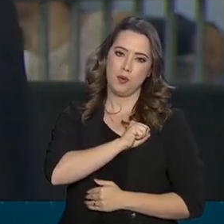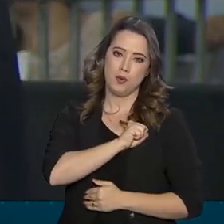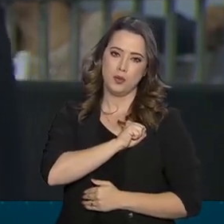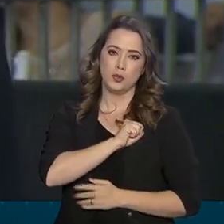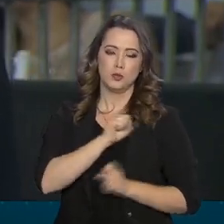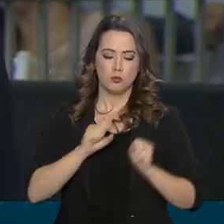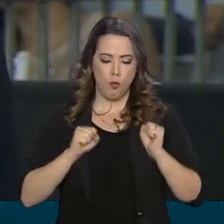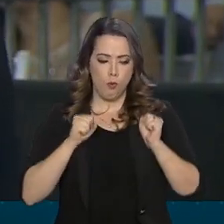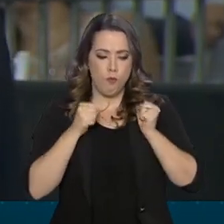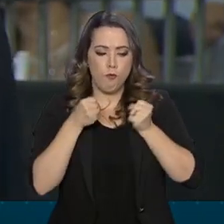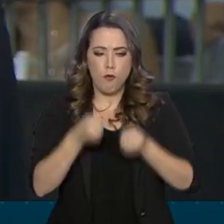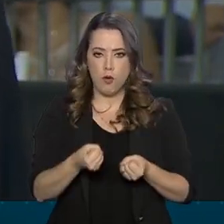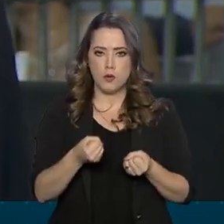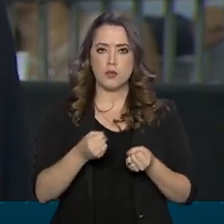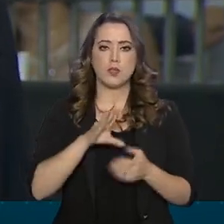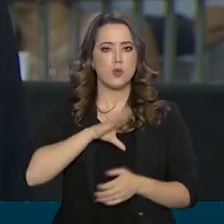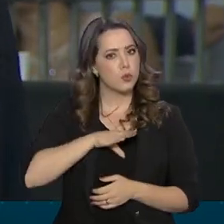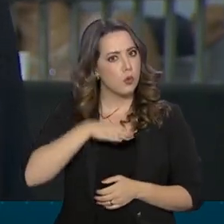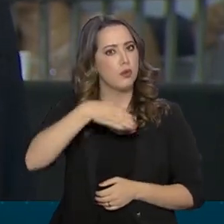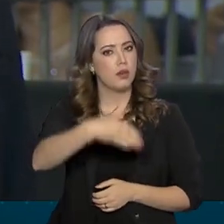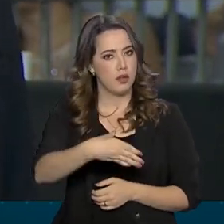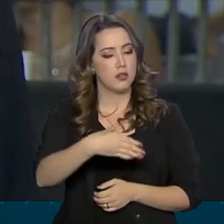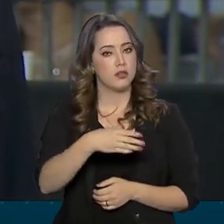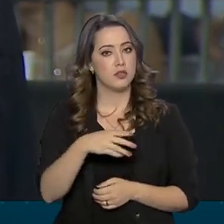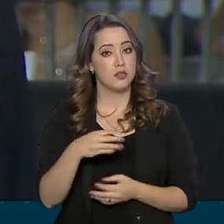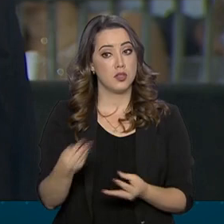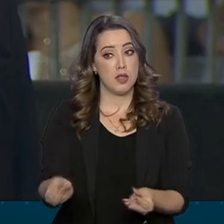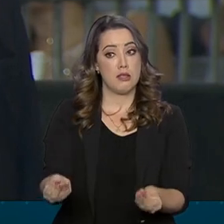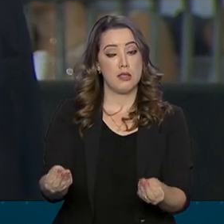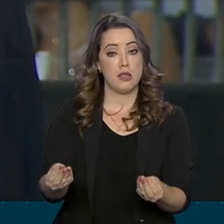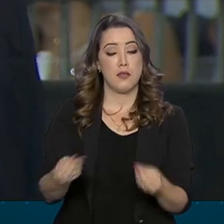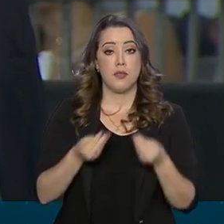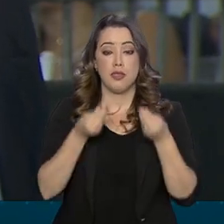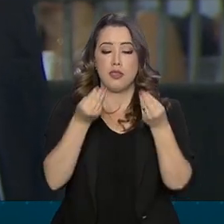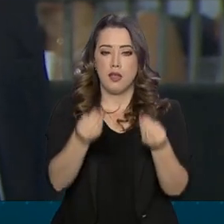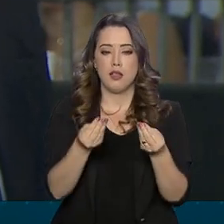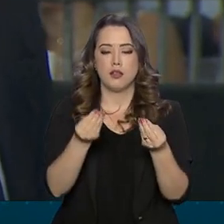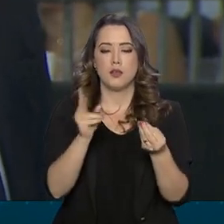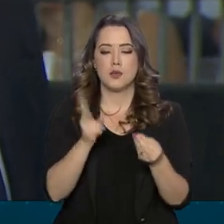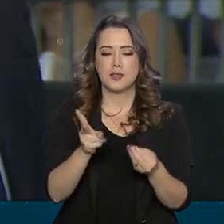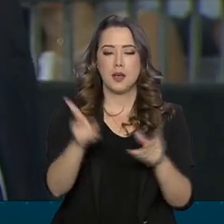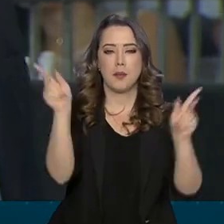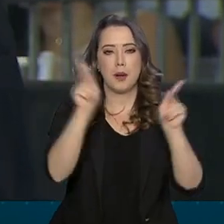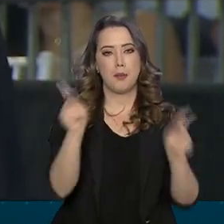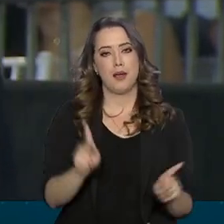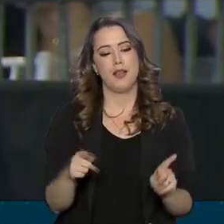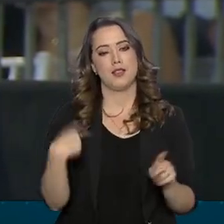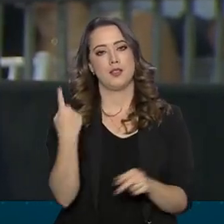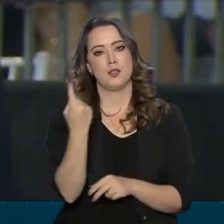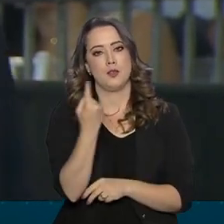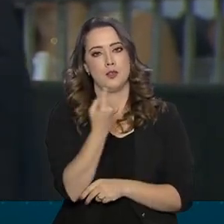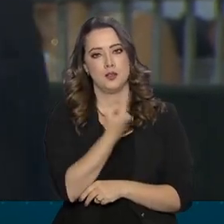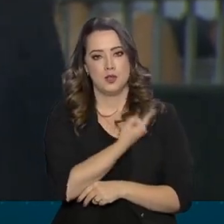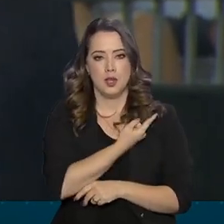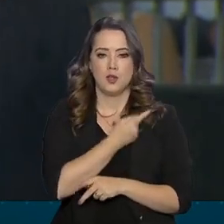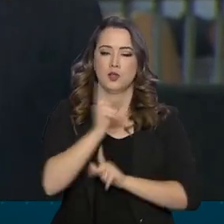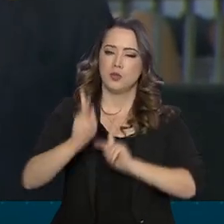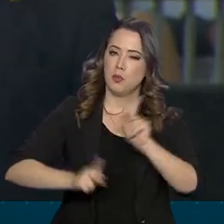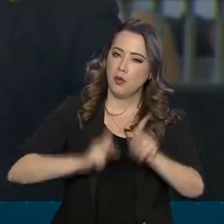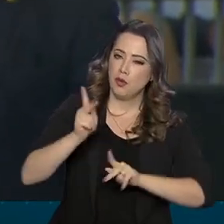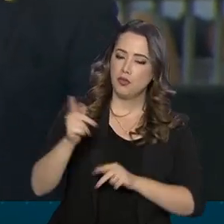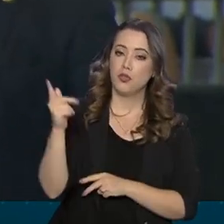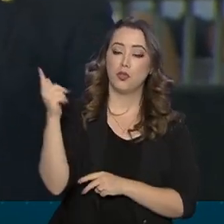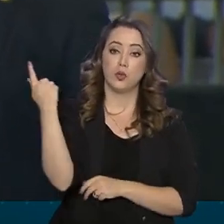galhardia e com coragem, trarão a paz necessária ao nosso querido povo